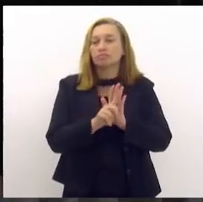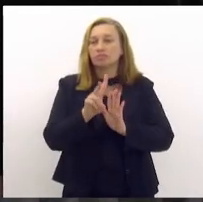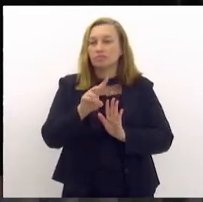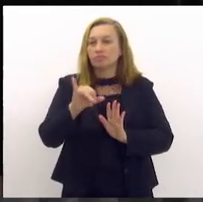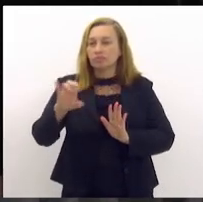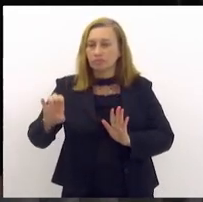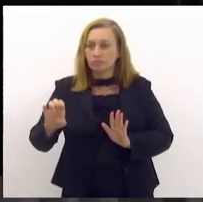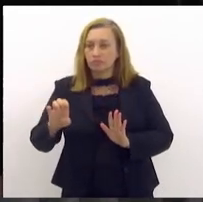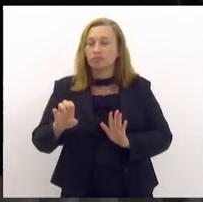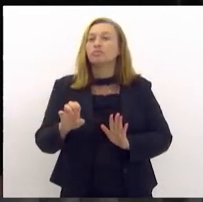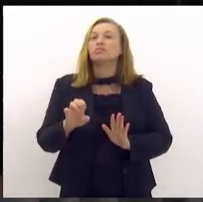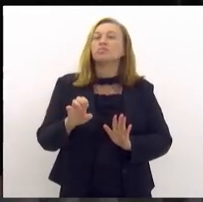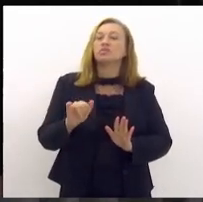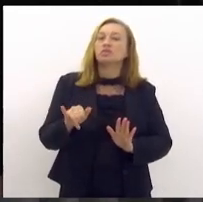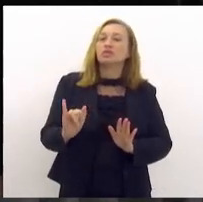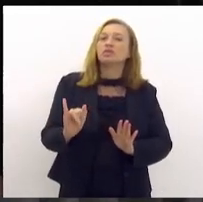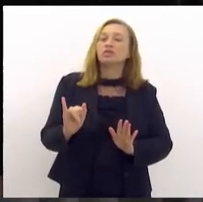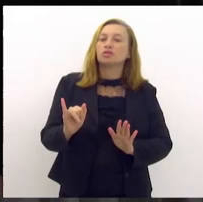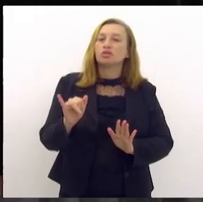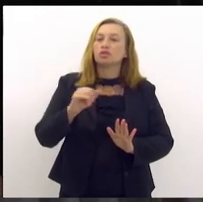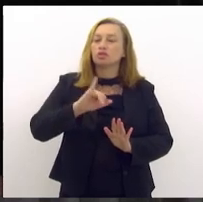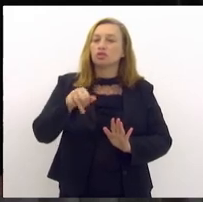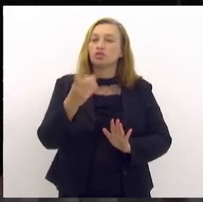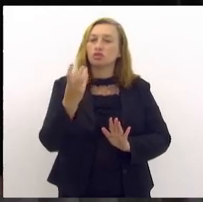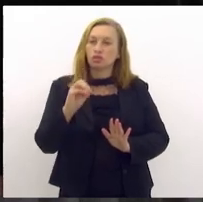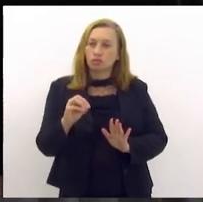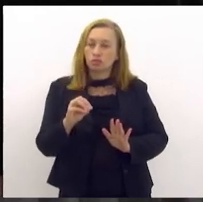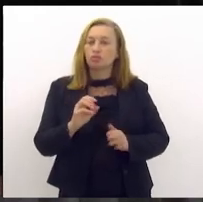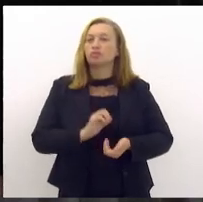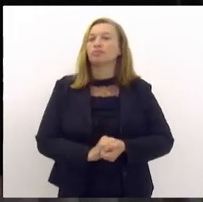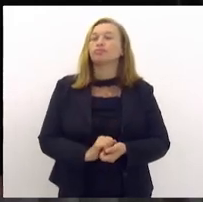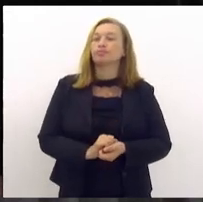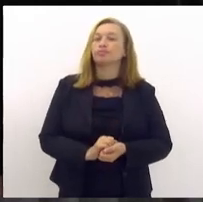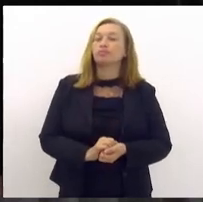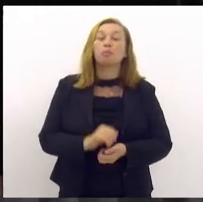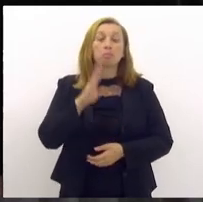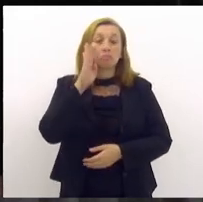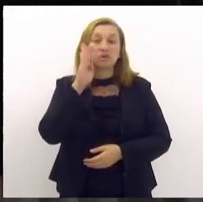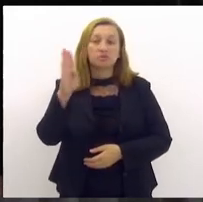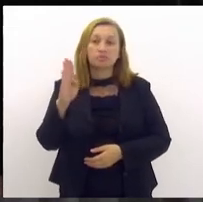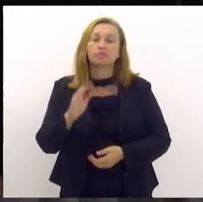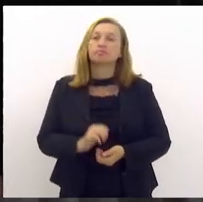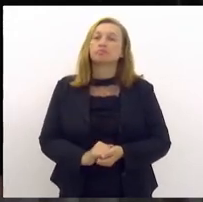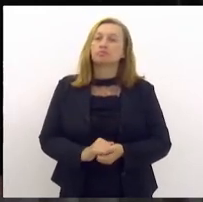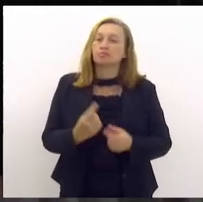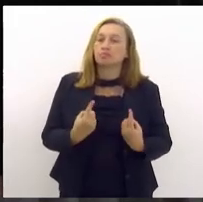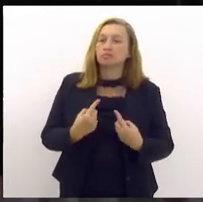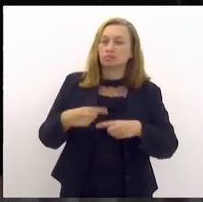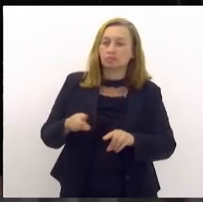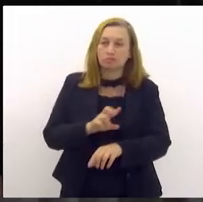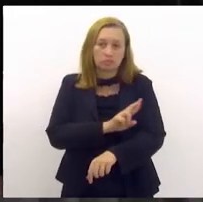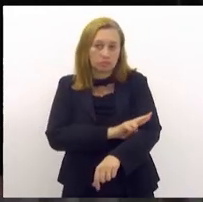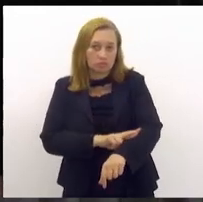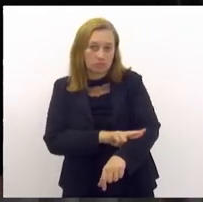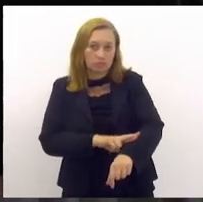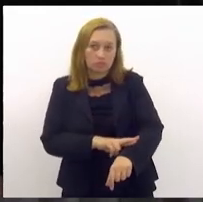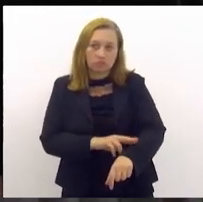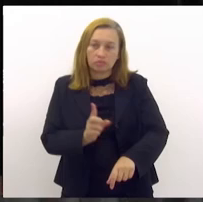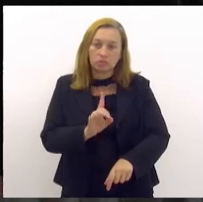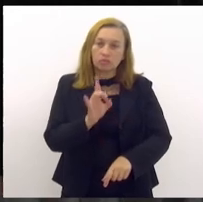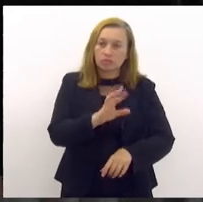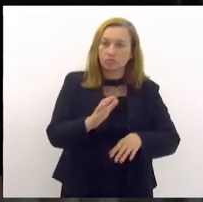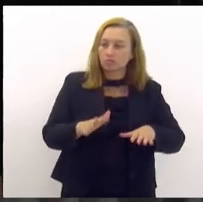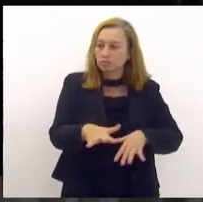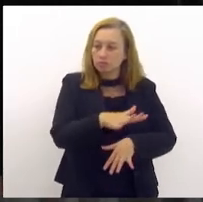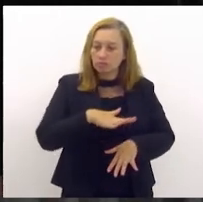que combate o racismo nos estádios e arenas esportivas. Achamos fundamental o combate ao racismo, não apenas nos campos